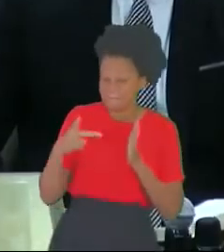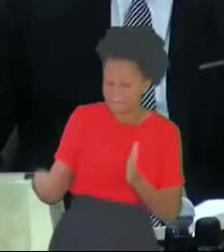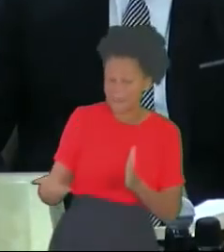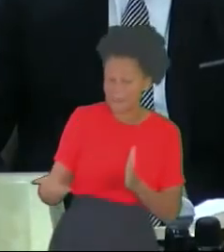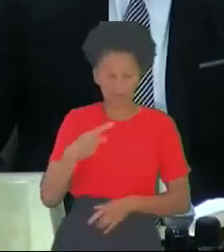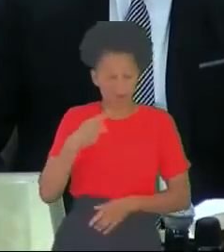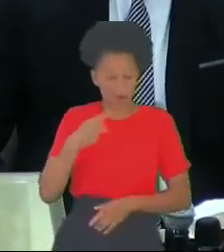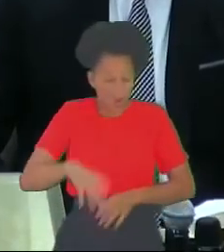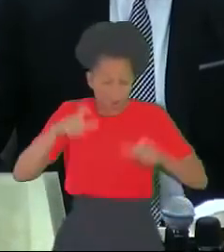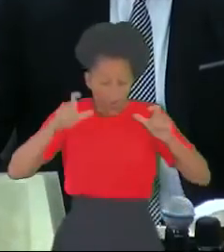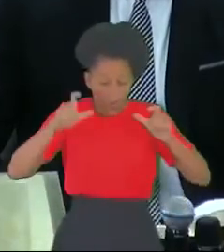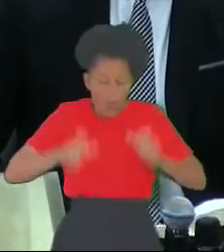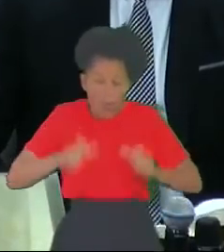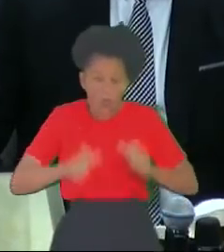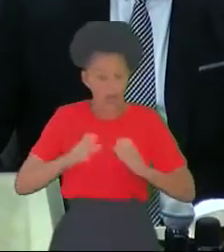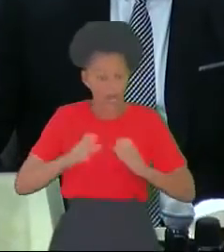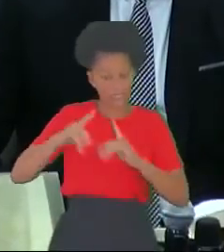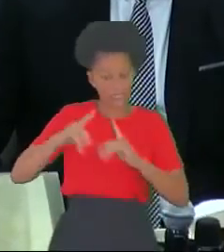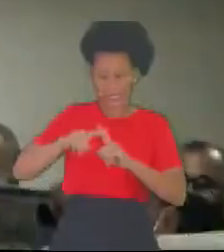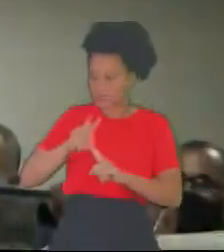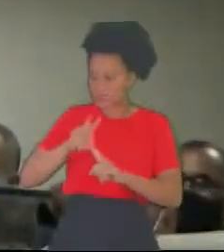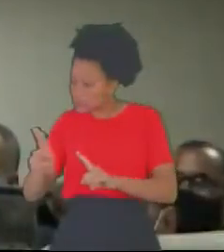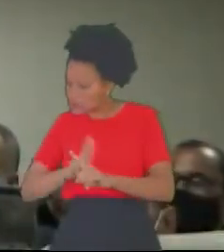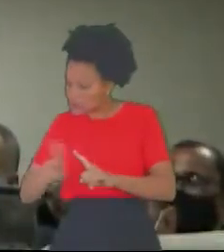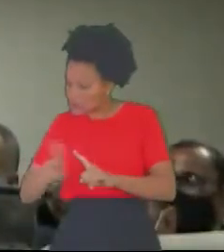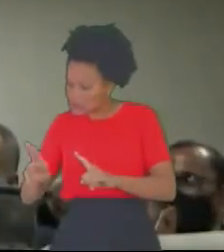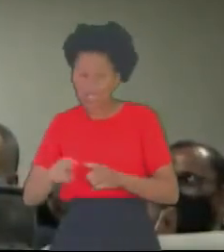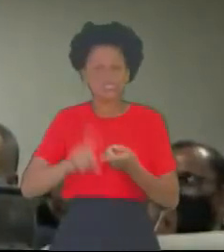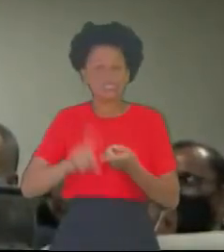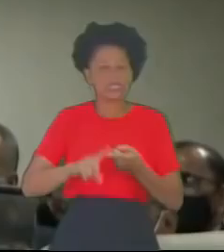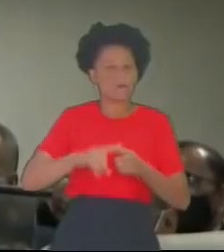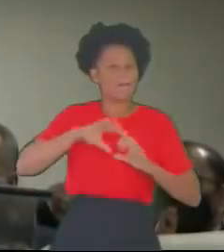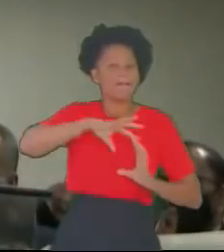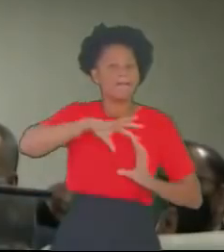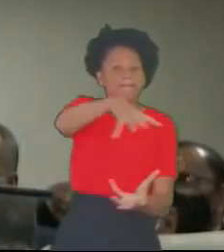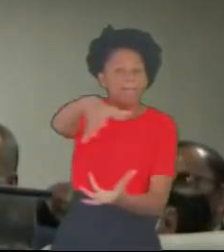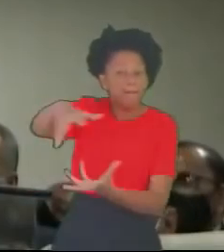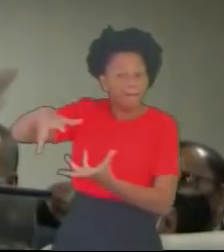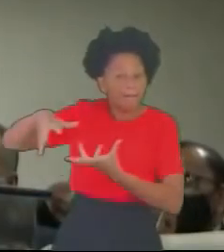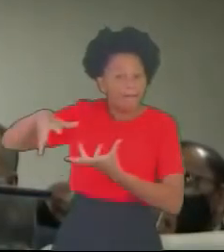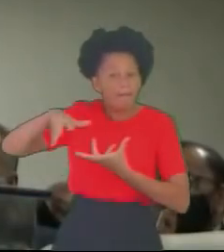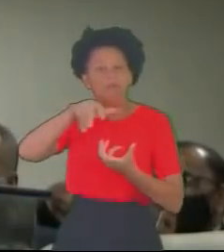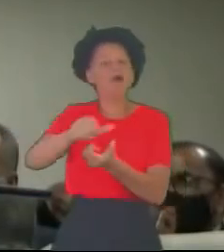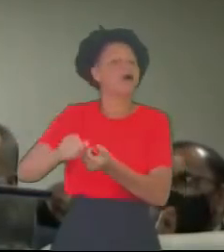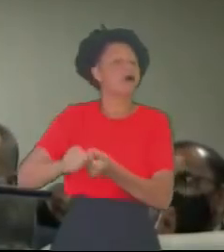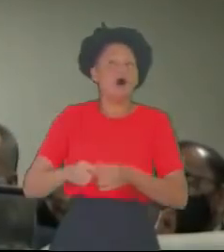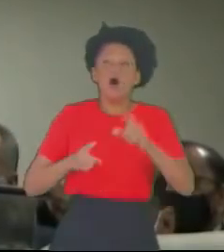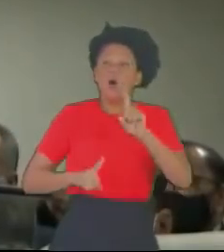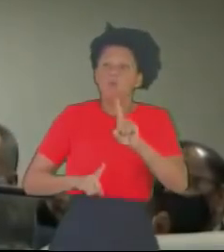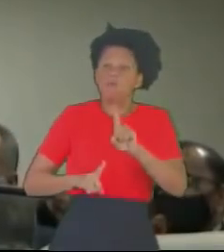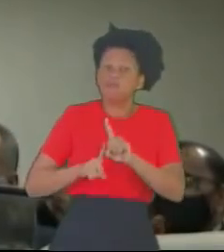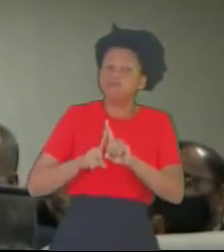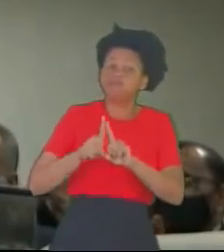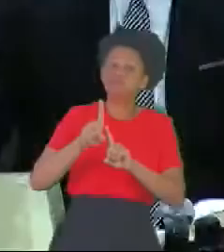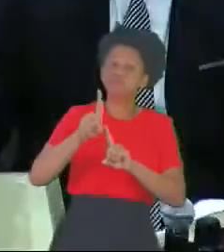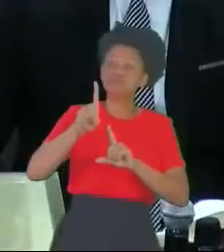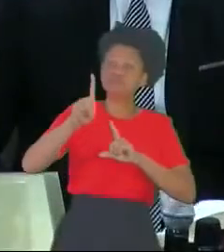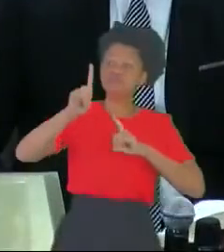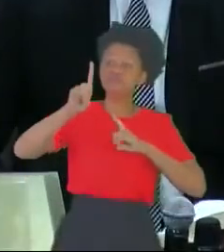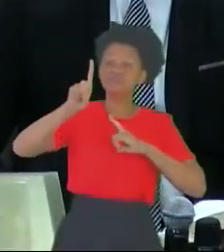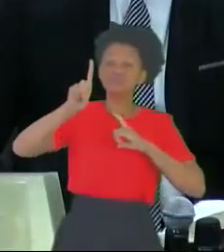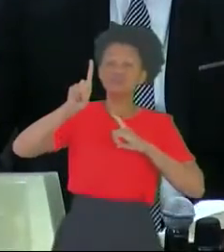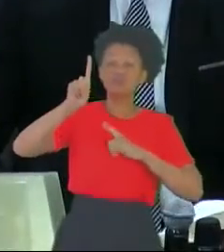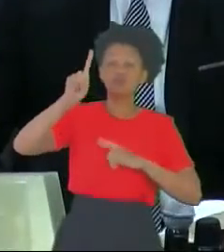na vida da denominação, isso na vida da igreja a nível mundial. A propulsão vai, mas depois